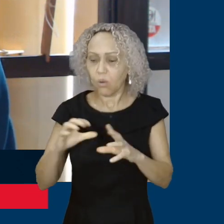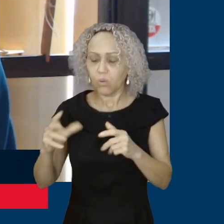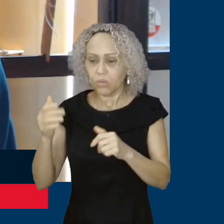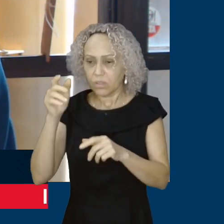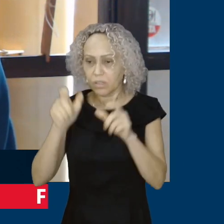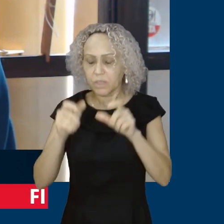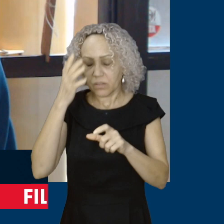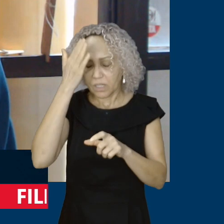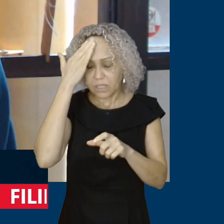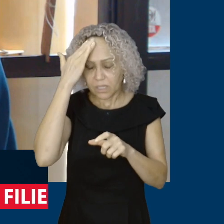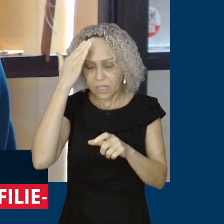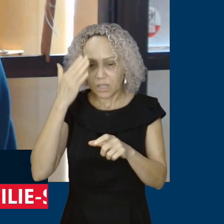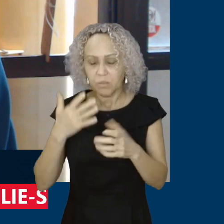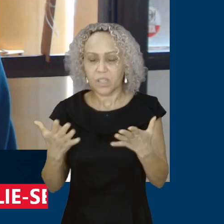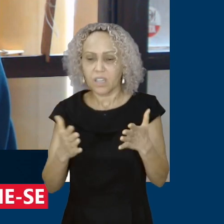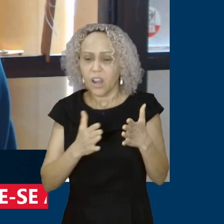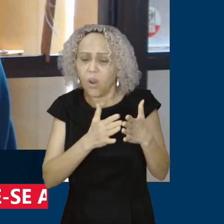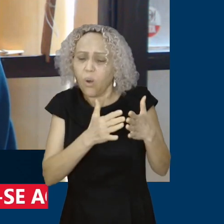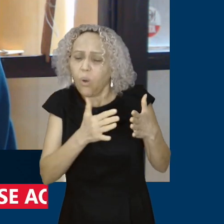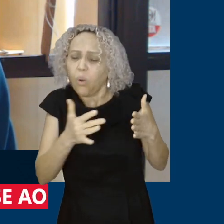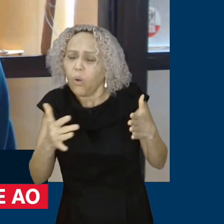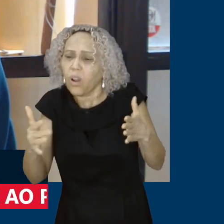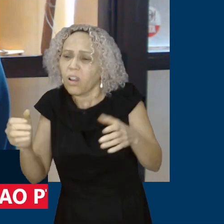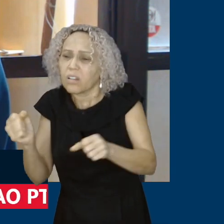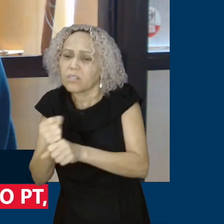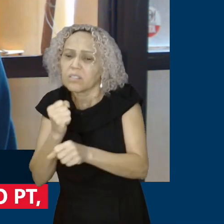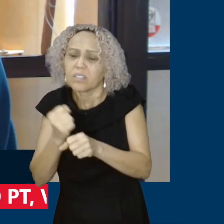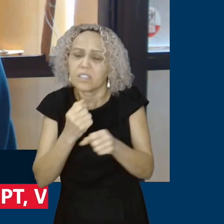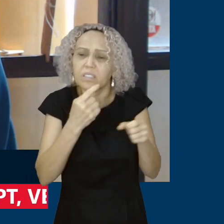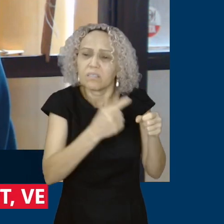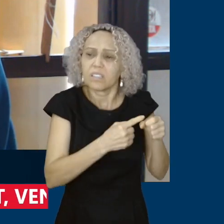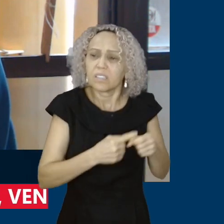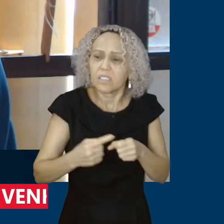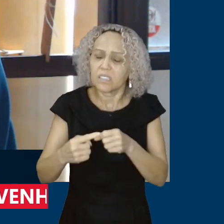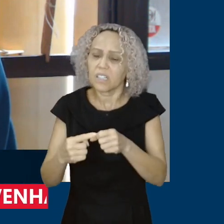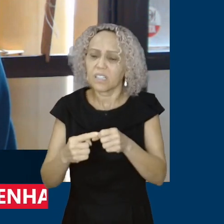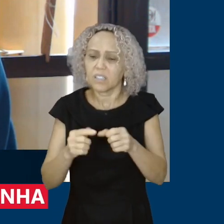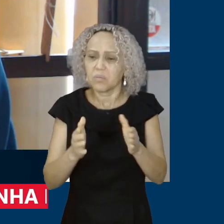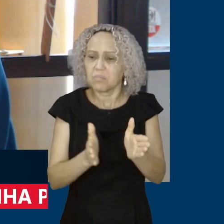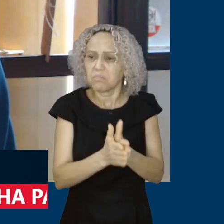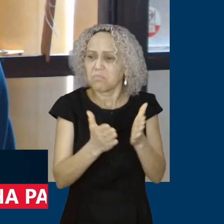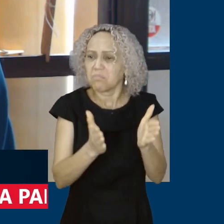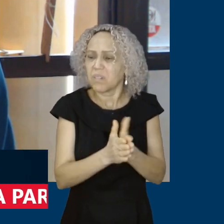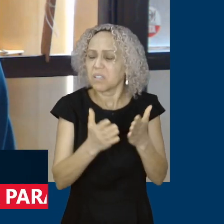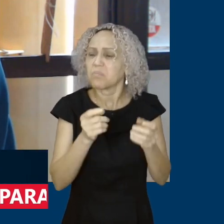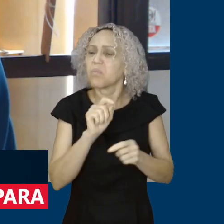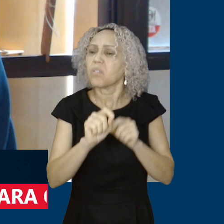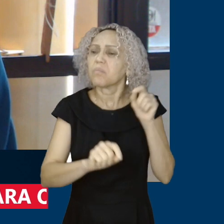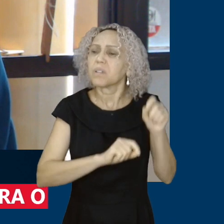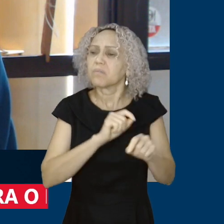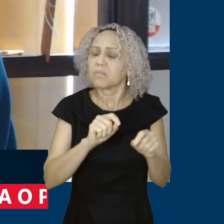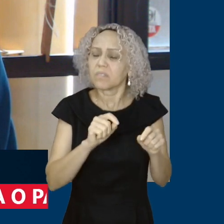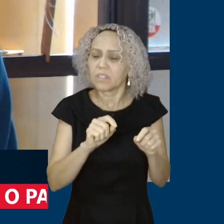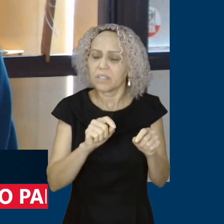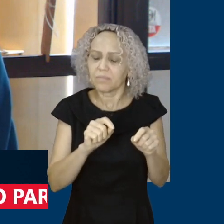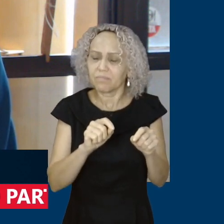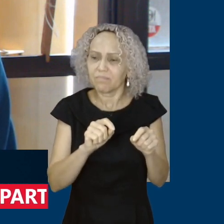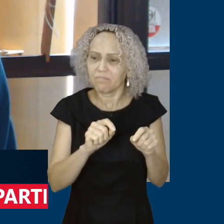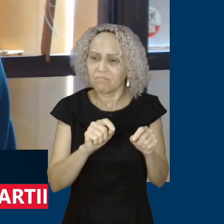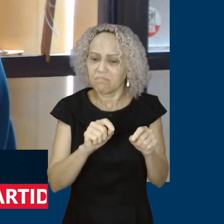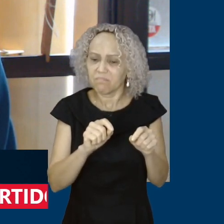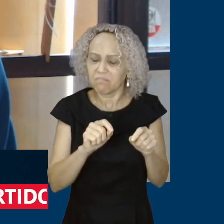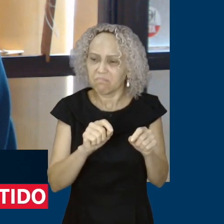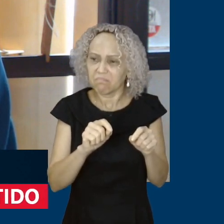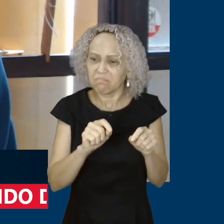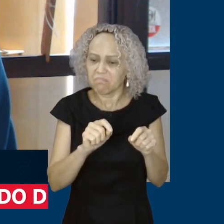que ao longo do processo de construção das cidades, os mais pobres foram empurrados para os